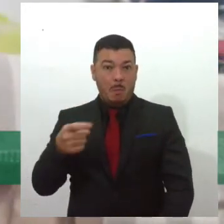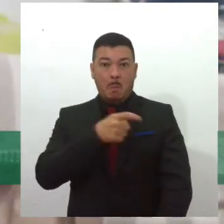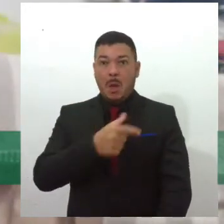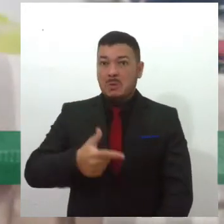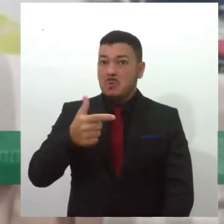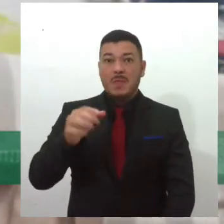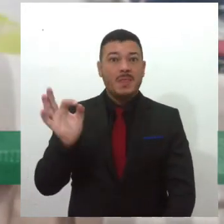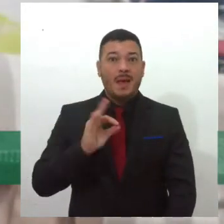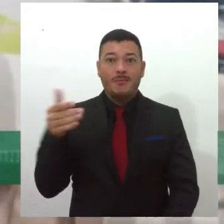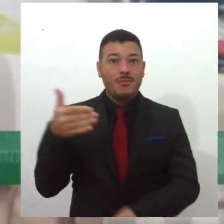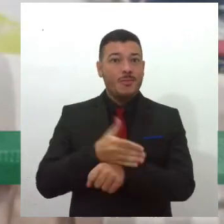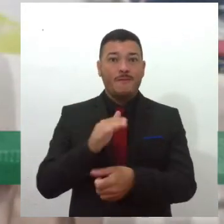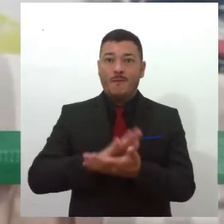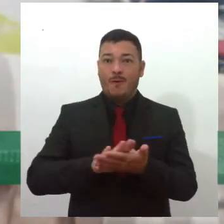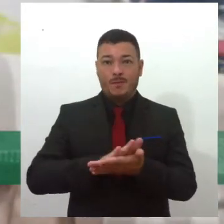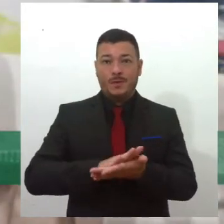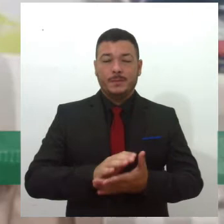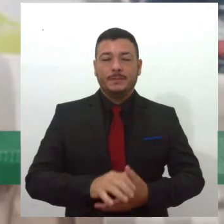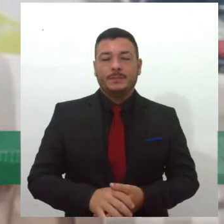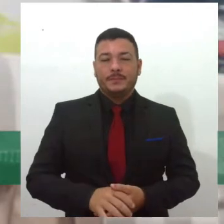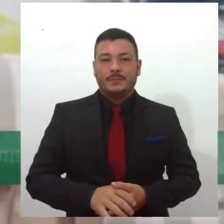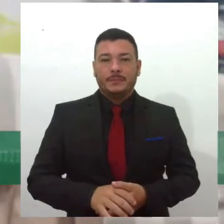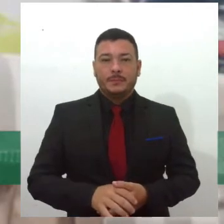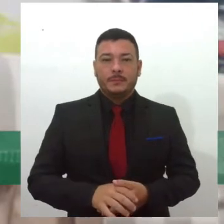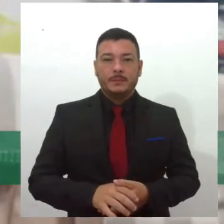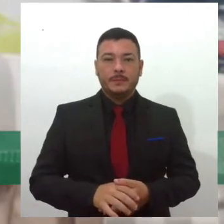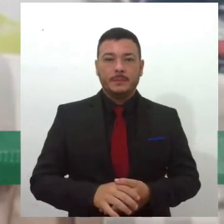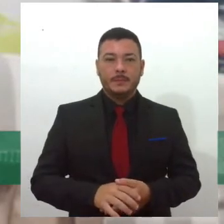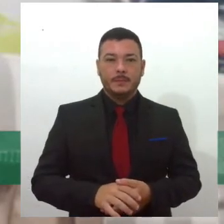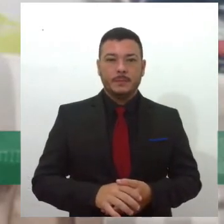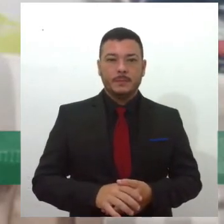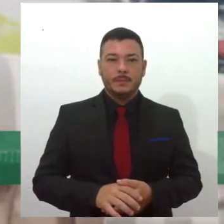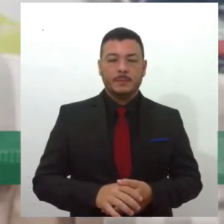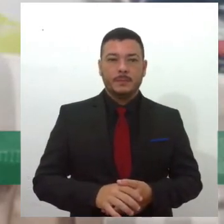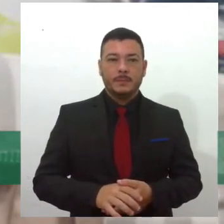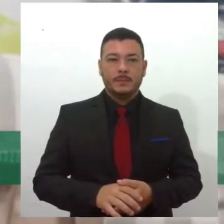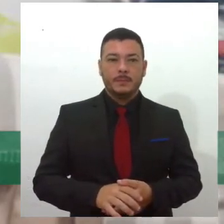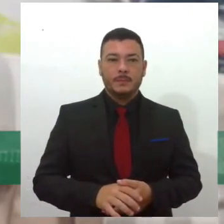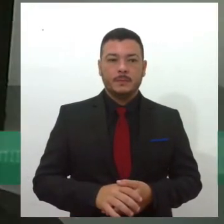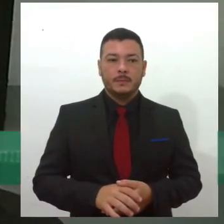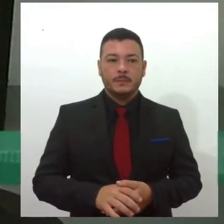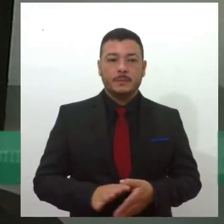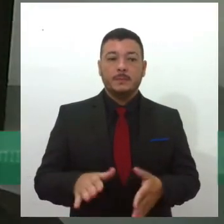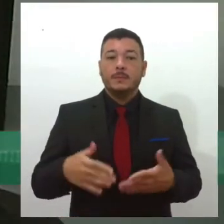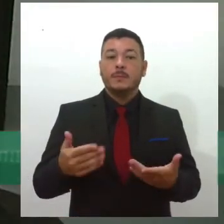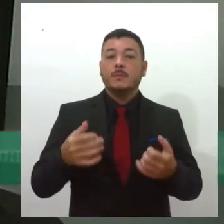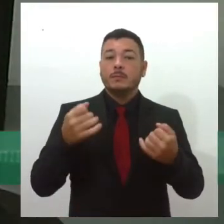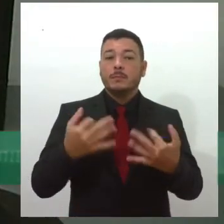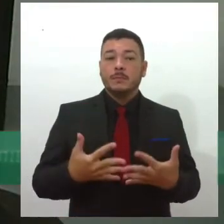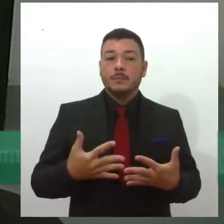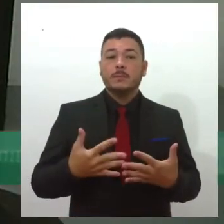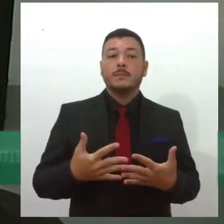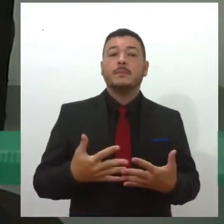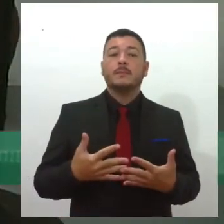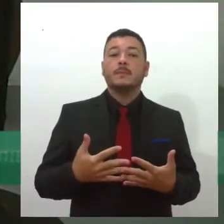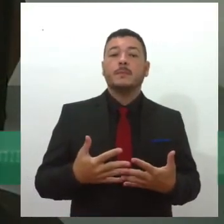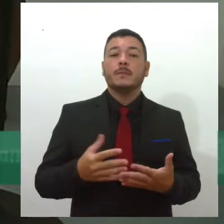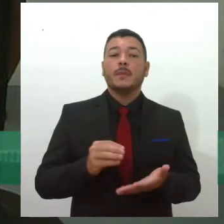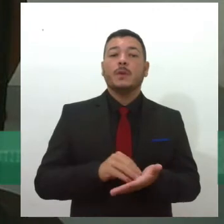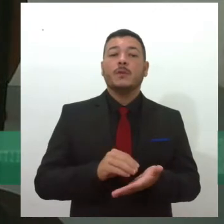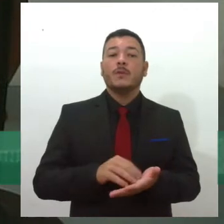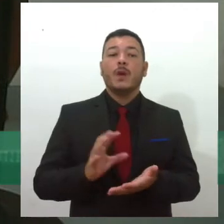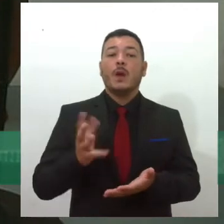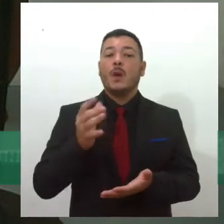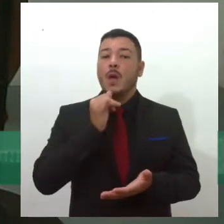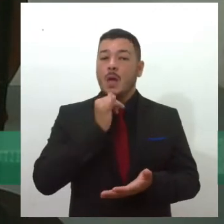tomem a segunda dose. Qual a implicância, Marcos, dessa ausência dessa segunda dose no organismo?